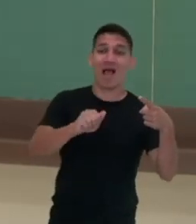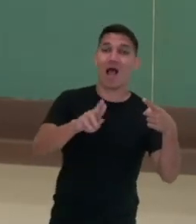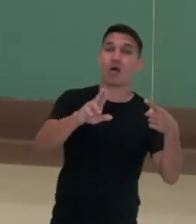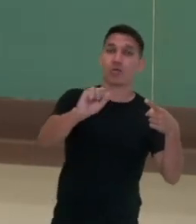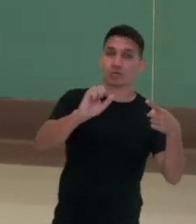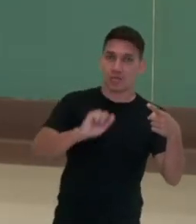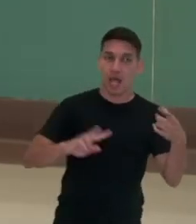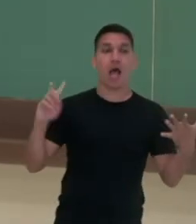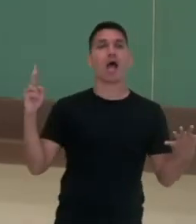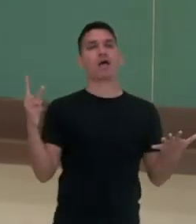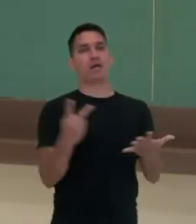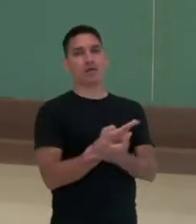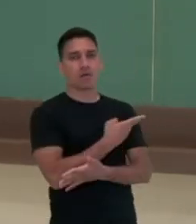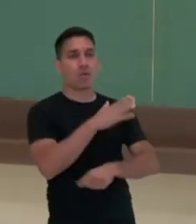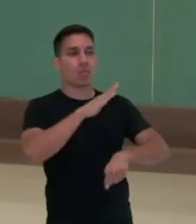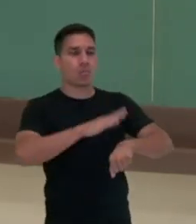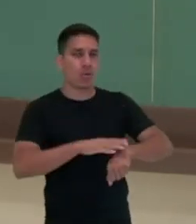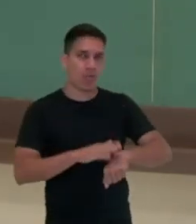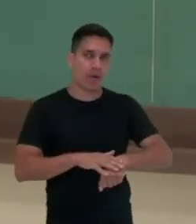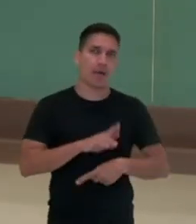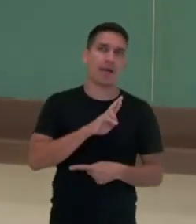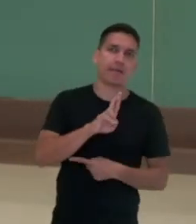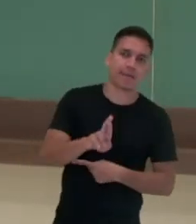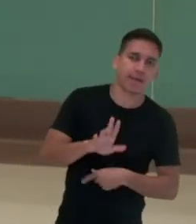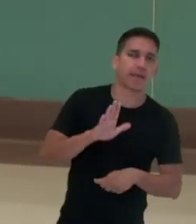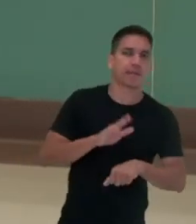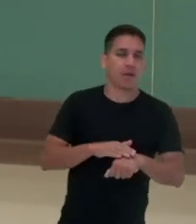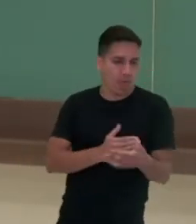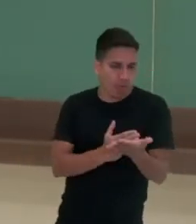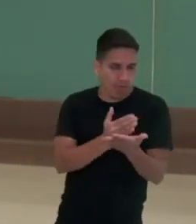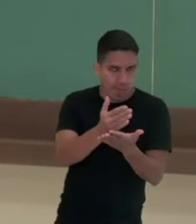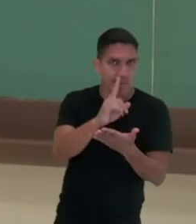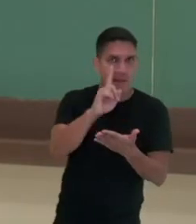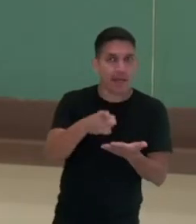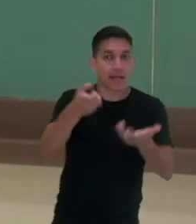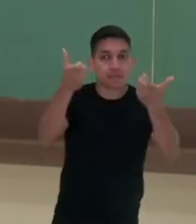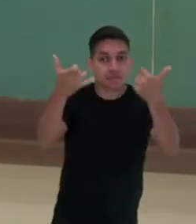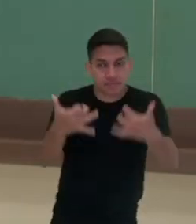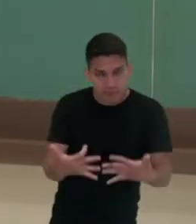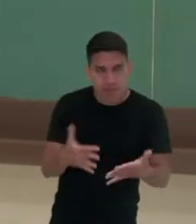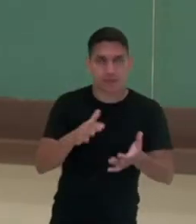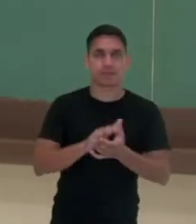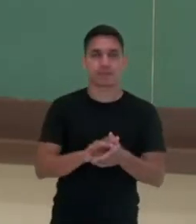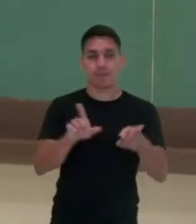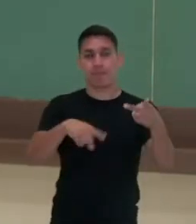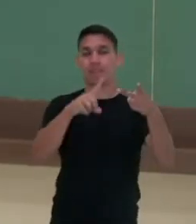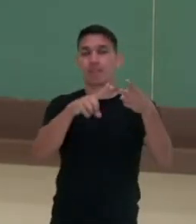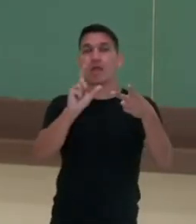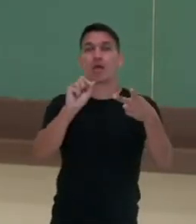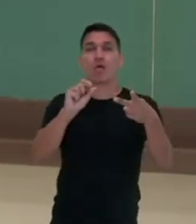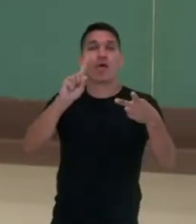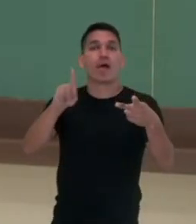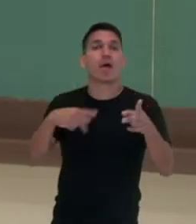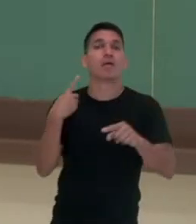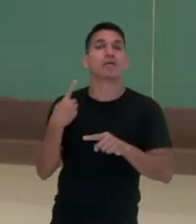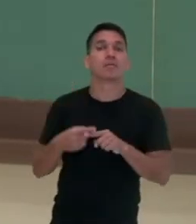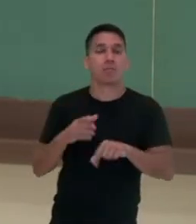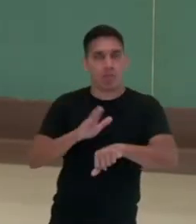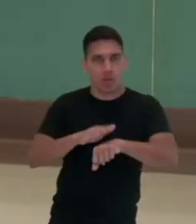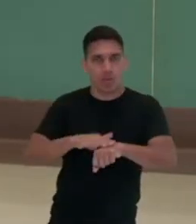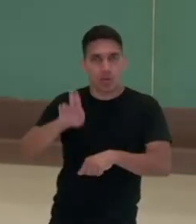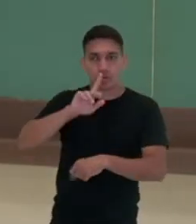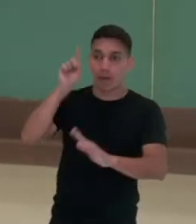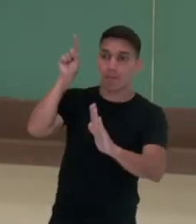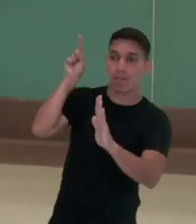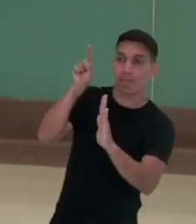né? Um porquê, digamos que de resposta ou que introduz uma explicação, e no segundo momento ele introduz uma pergunta. Então se